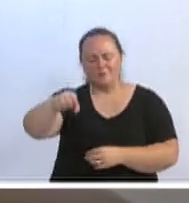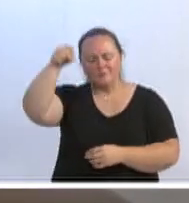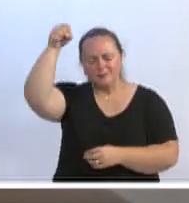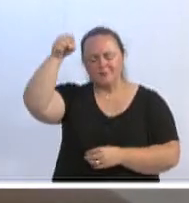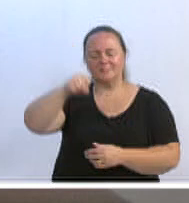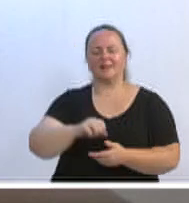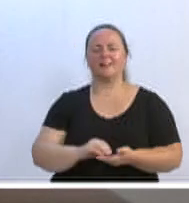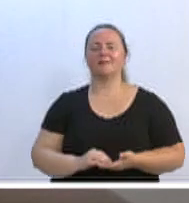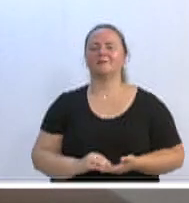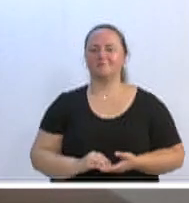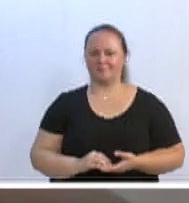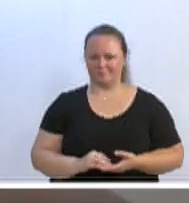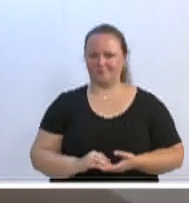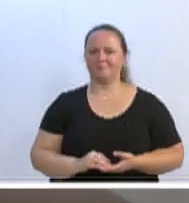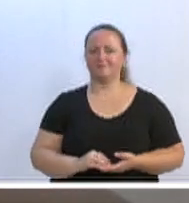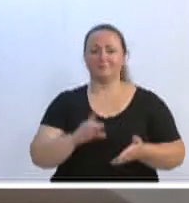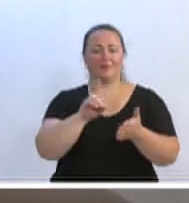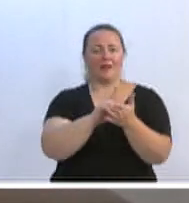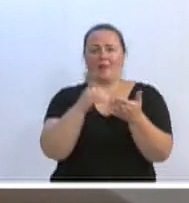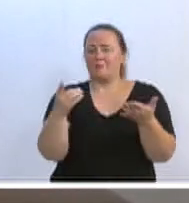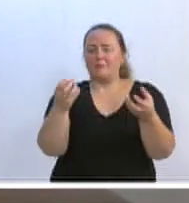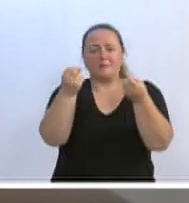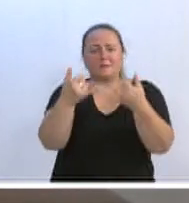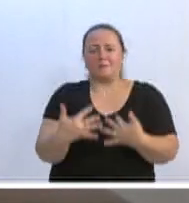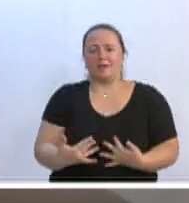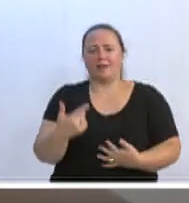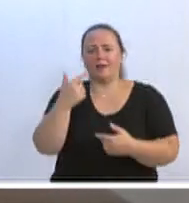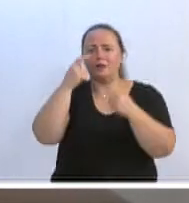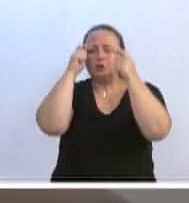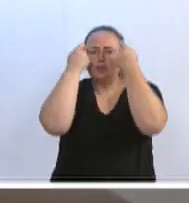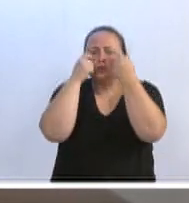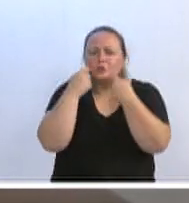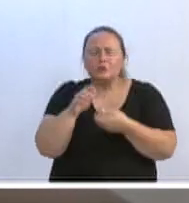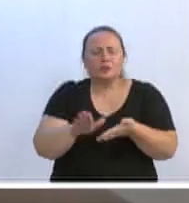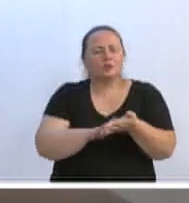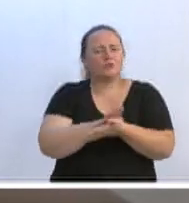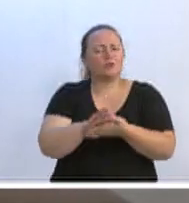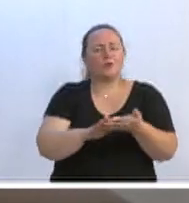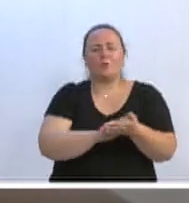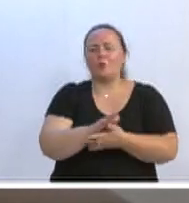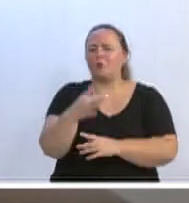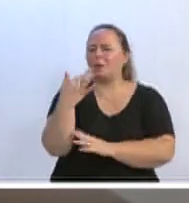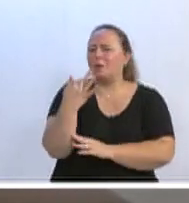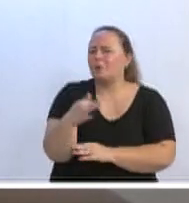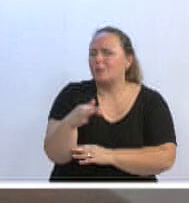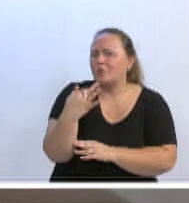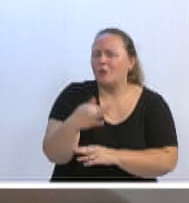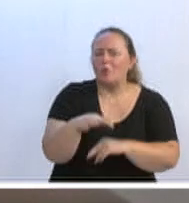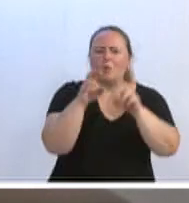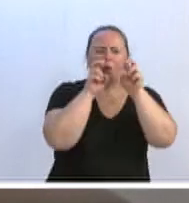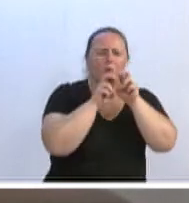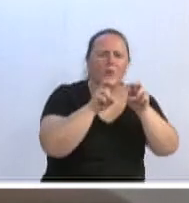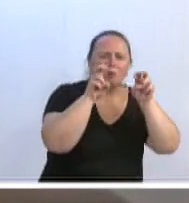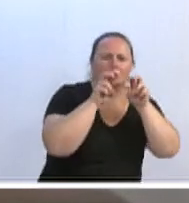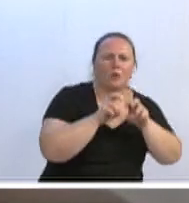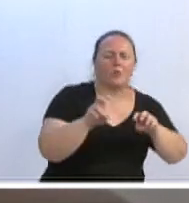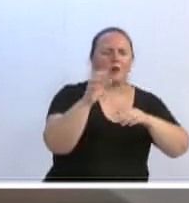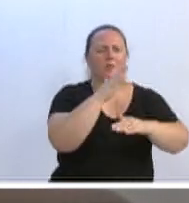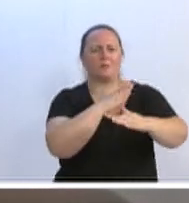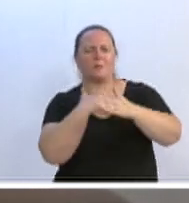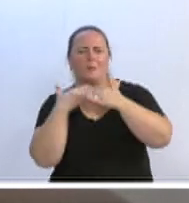diz a palavra que ali não haverá mais pranto. Ali não haverá mais dor. Ali não haverá clamor. Ali não haverá